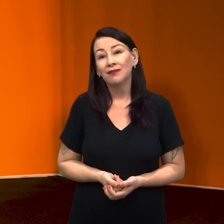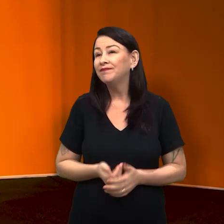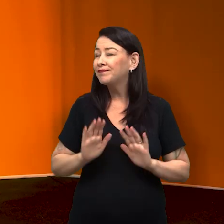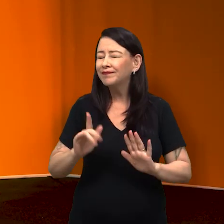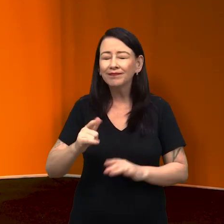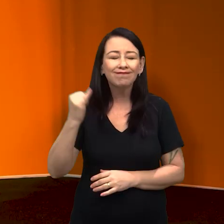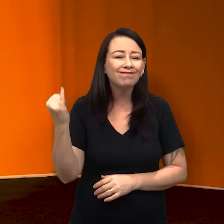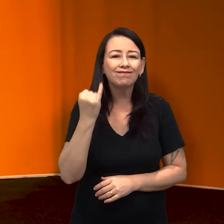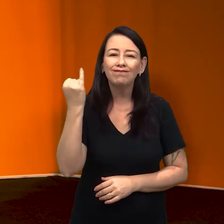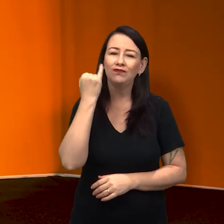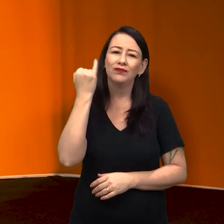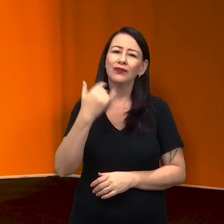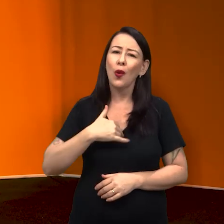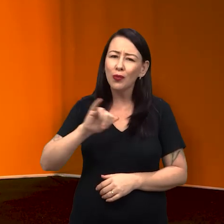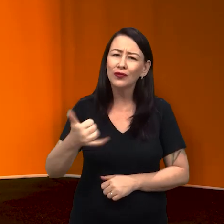imprescindível, é um convite que eu faço.